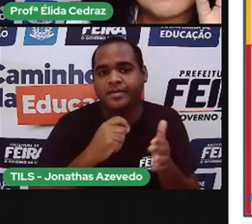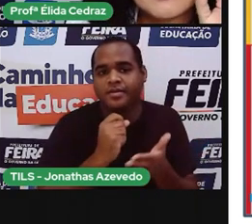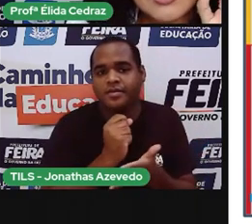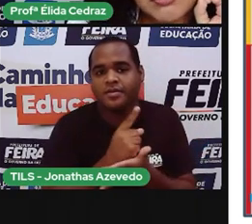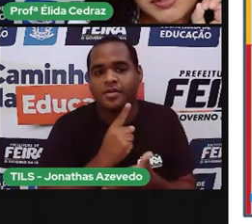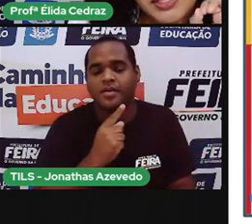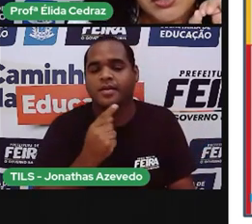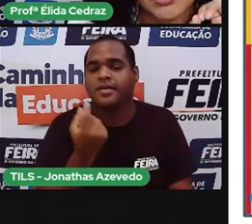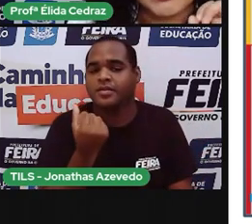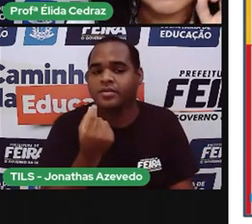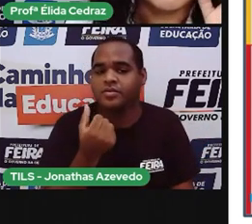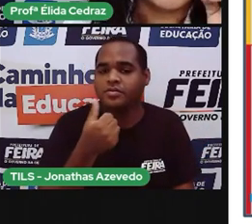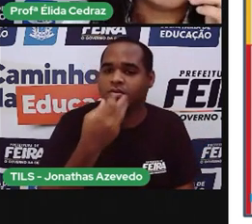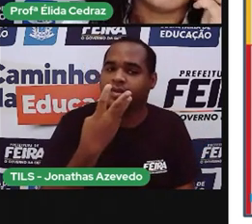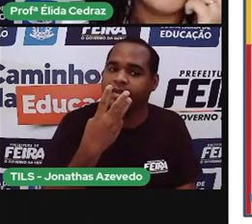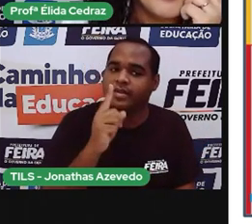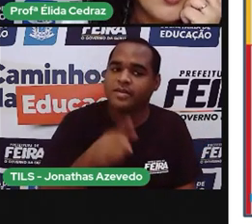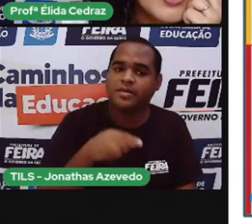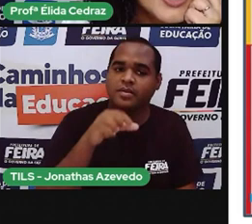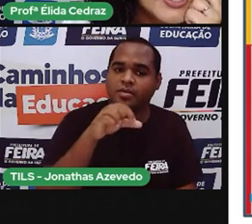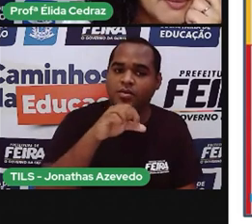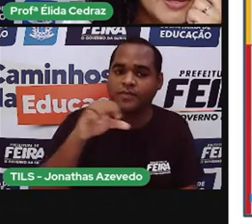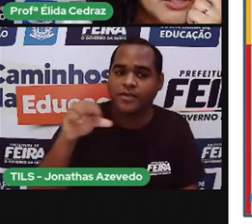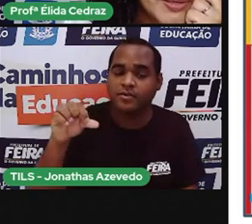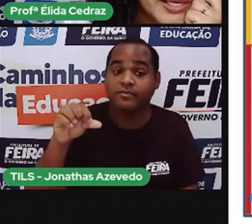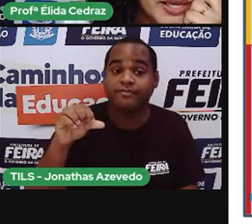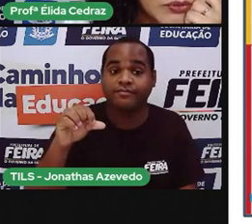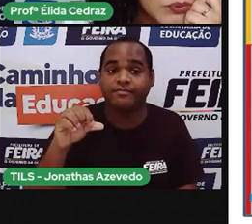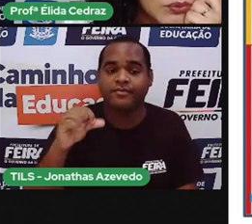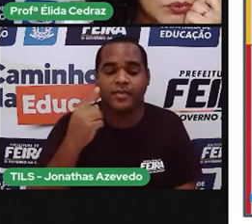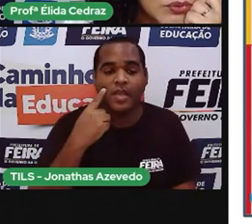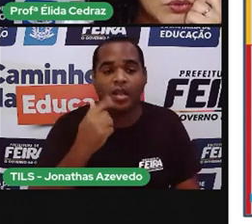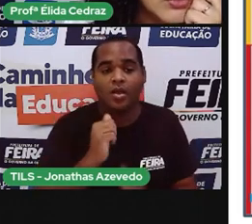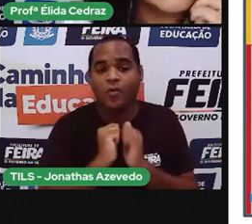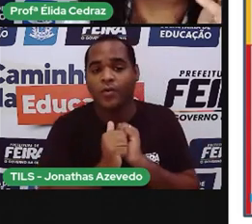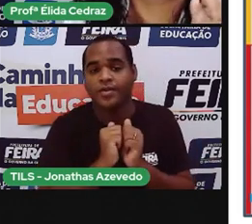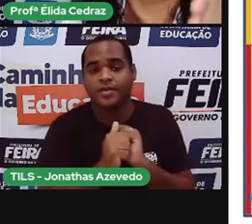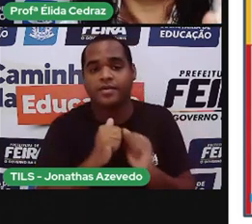por R$ 13,99. Qual é o arroz que está mais barato?